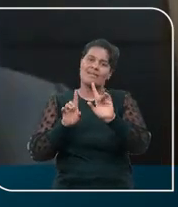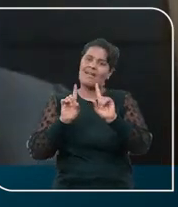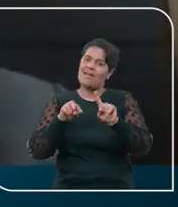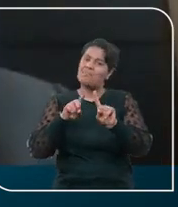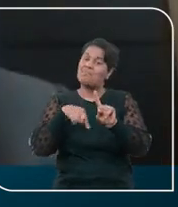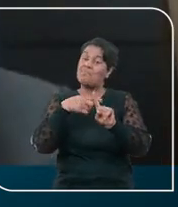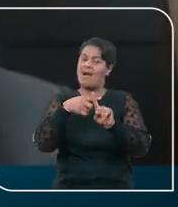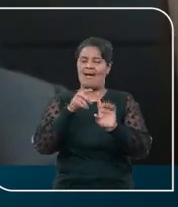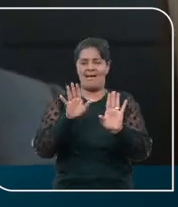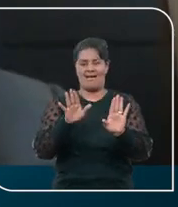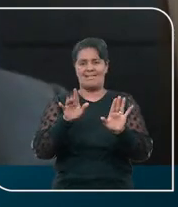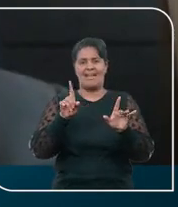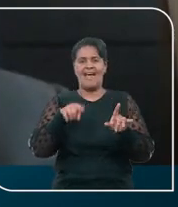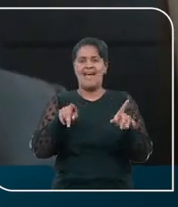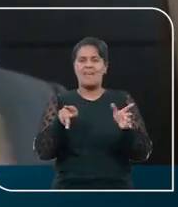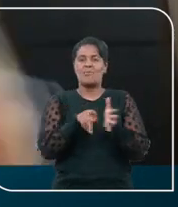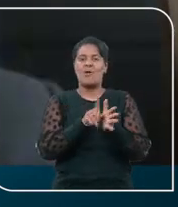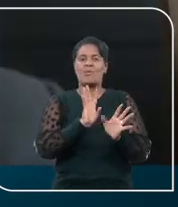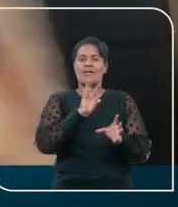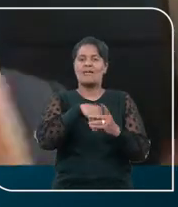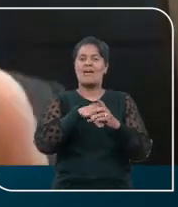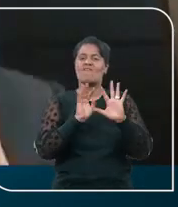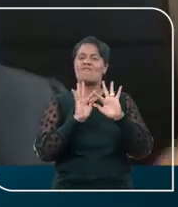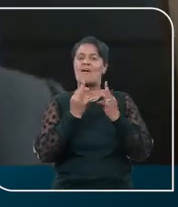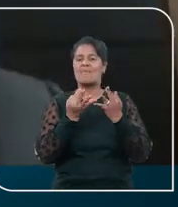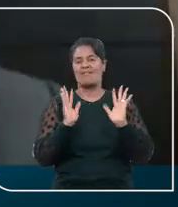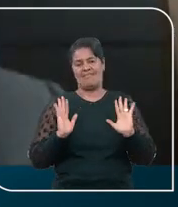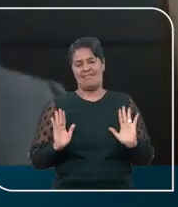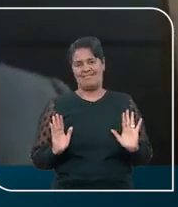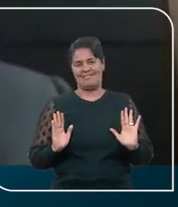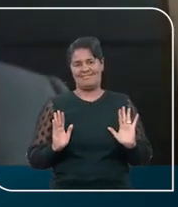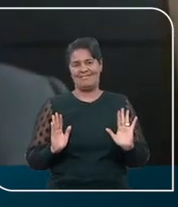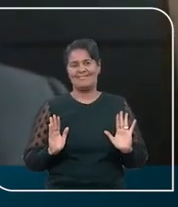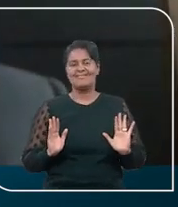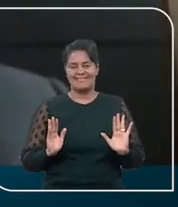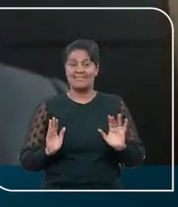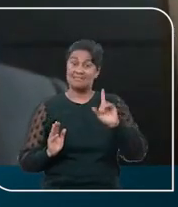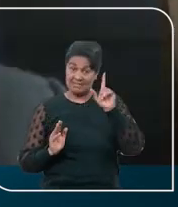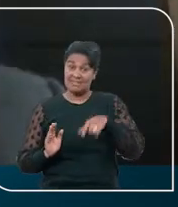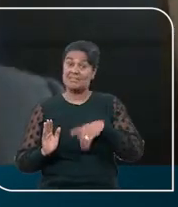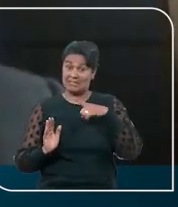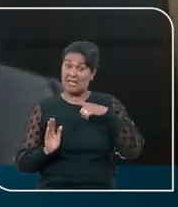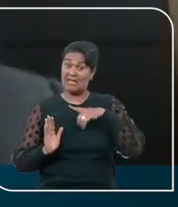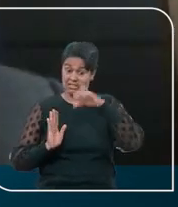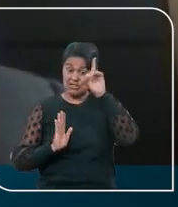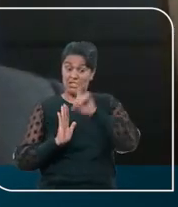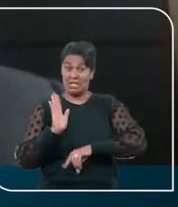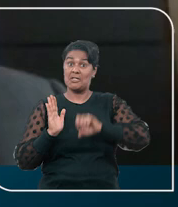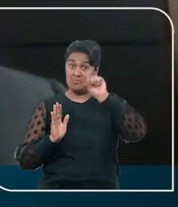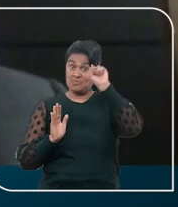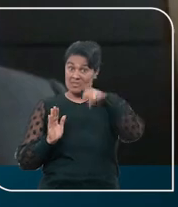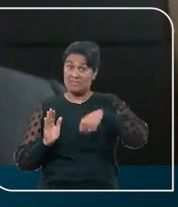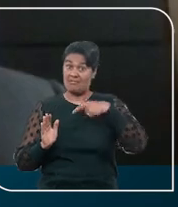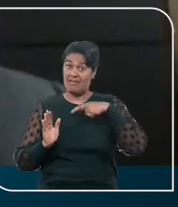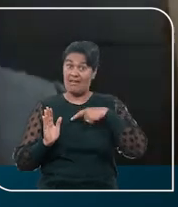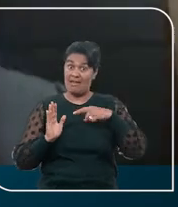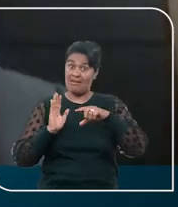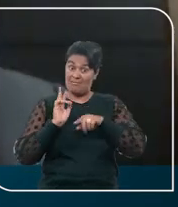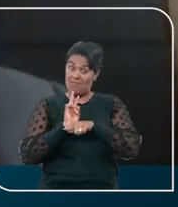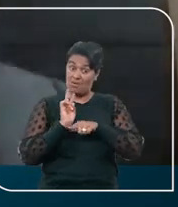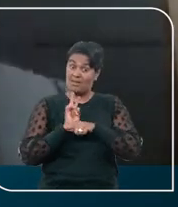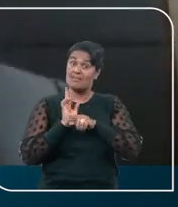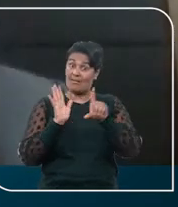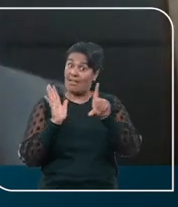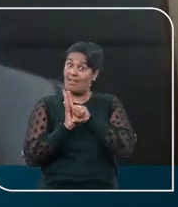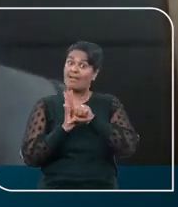quase assim, eu não sei nem definir, é sujeito de direito sim, e ele encontra toda a proteção legal dentro do ordenamento